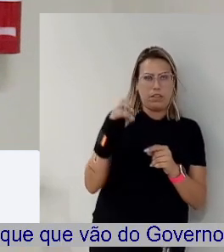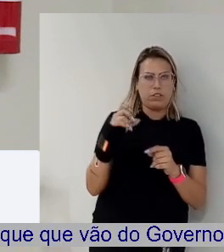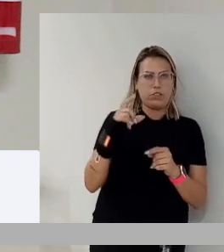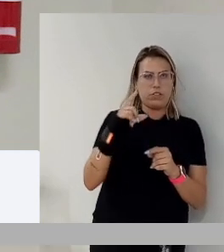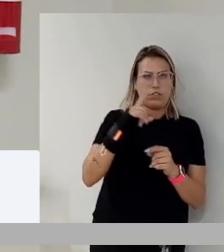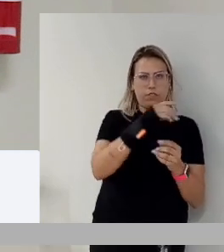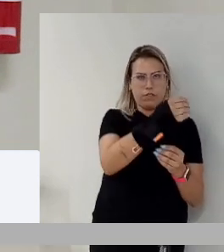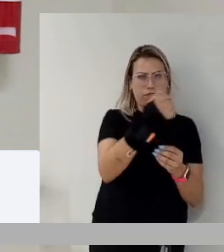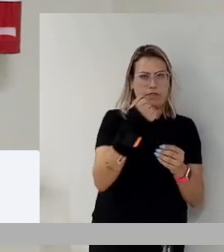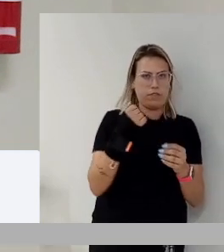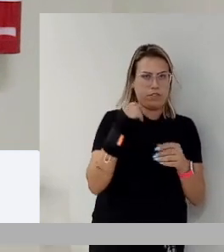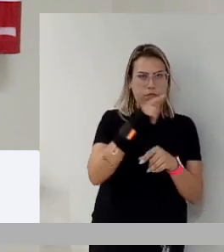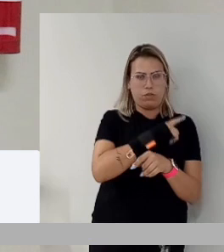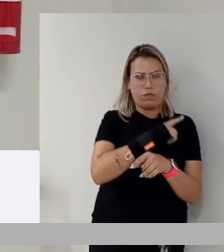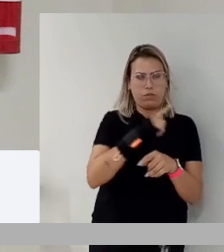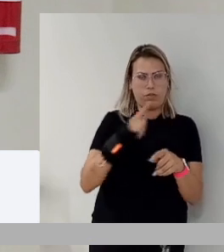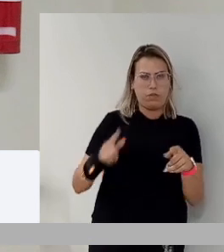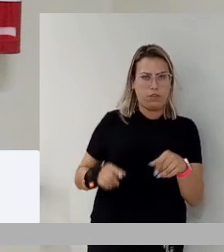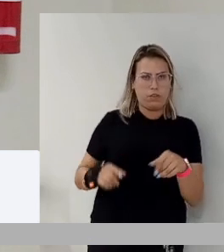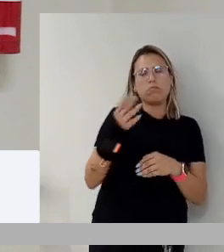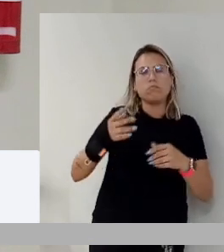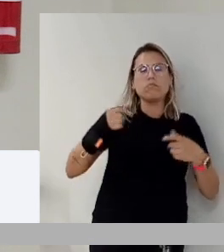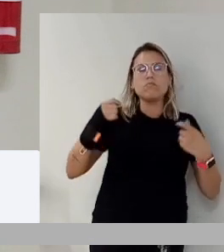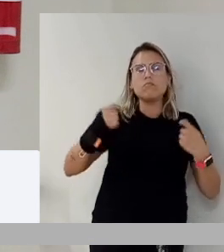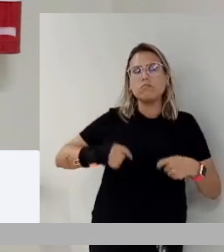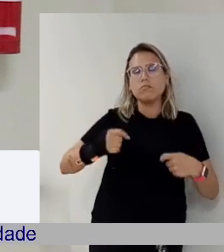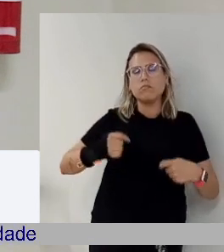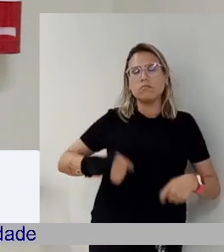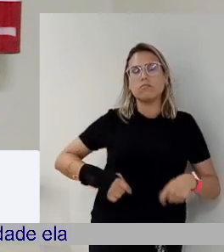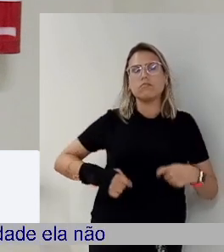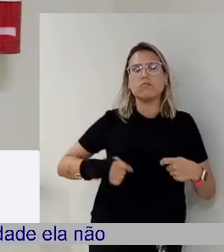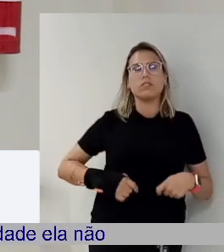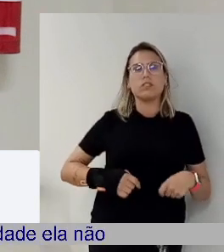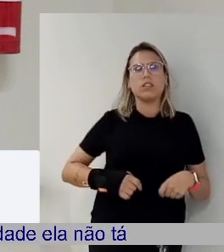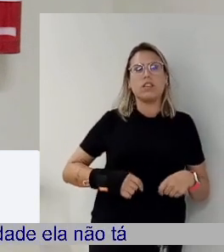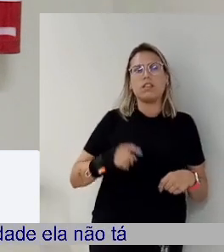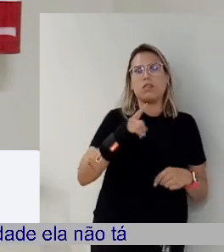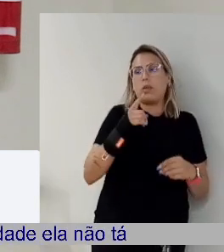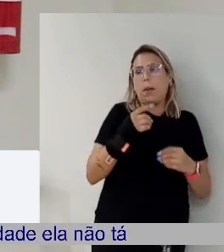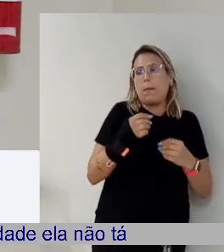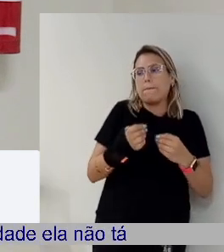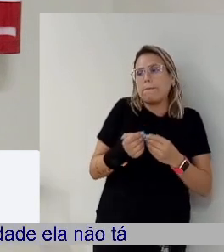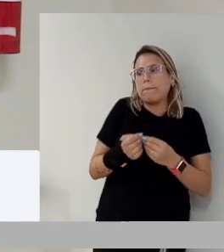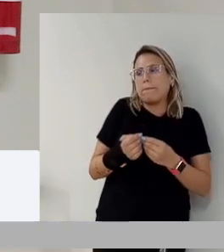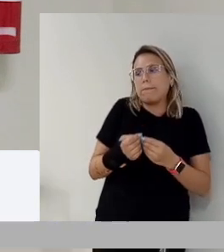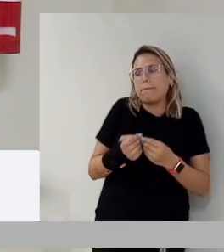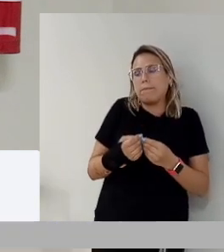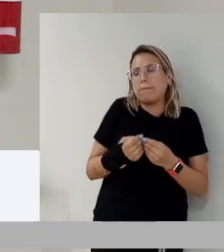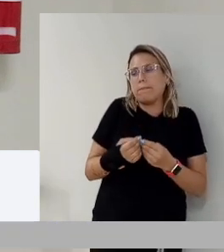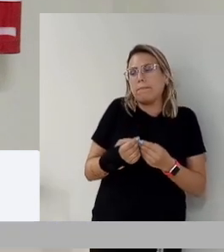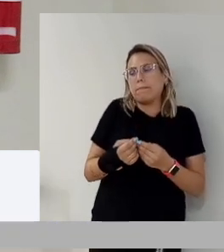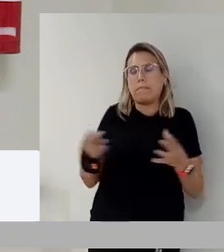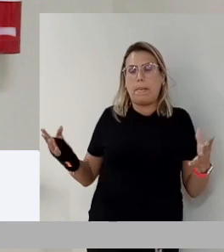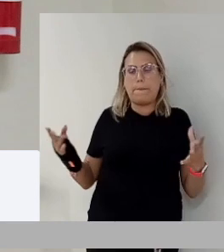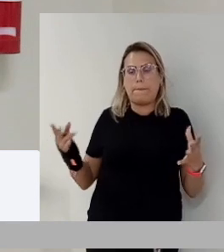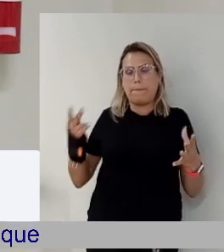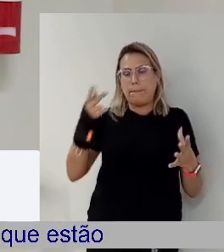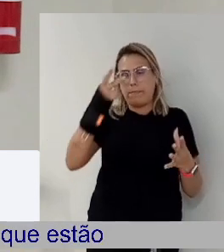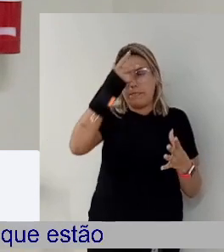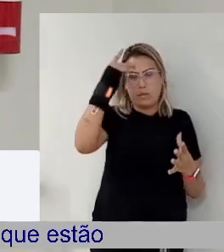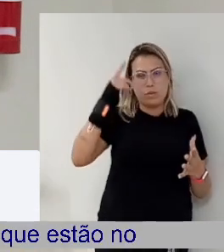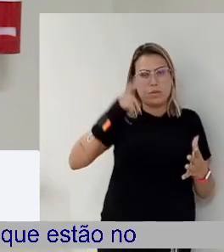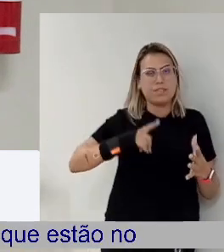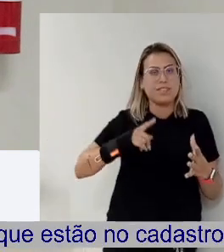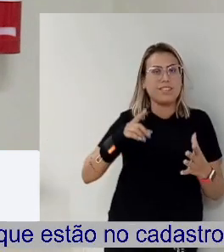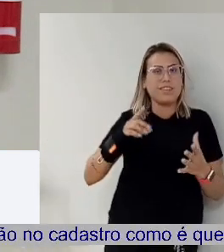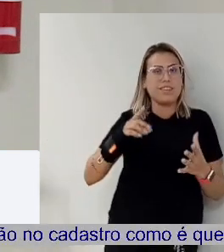não tá dando a a a necessidade ela não tá eh contemplando nem as pessoas que estão no cadastro como é que a gente vai abrir